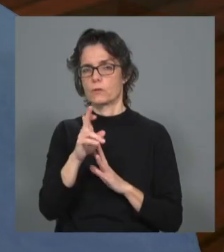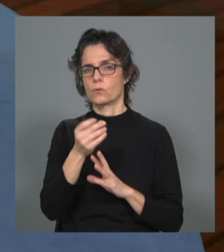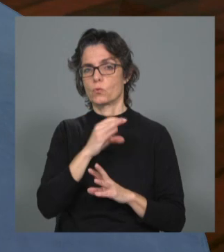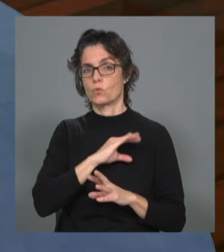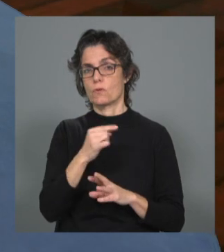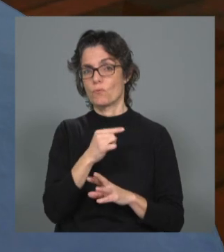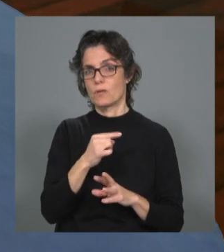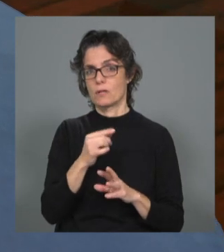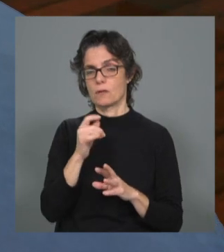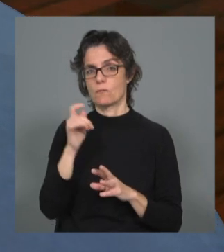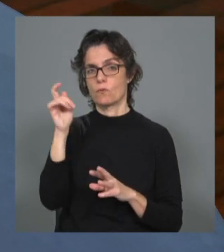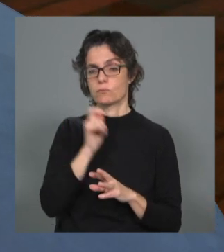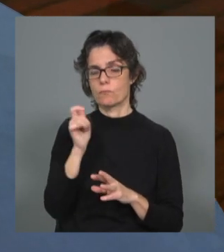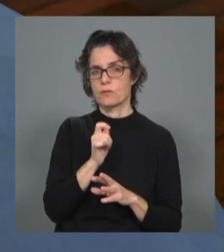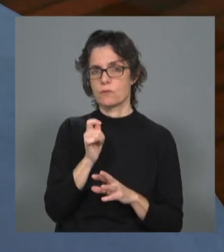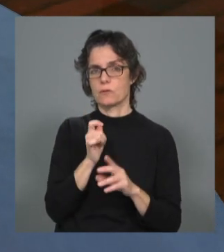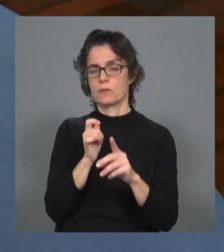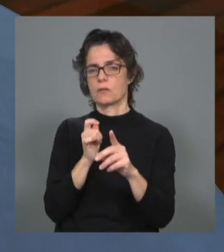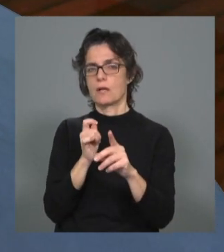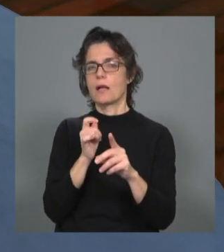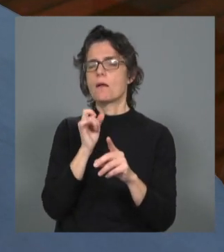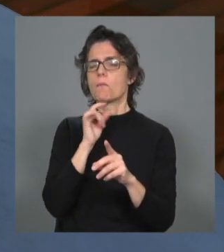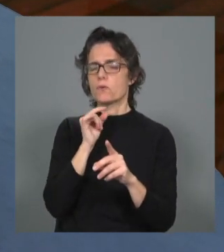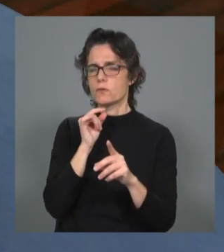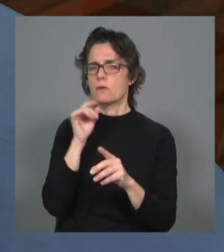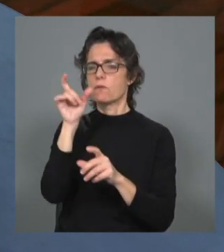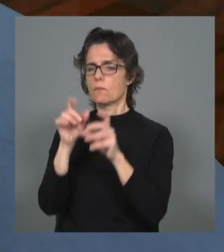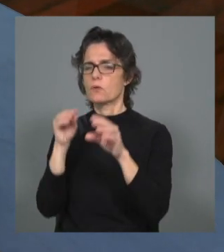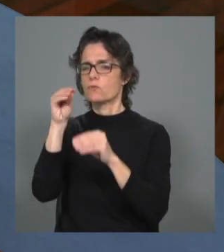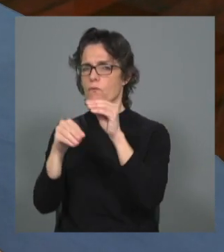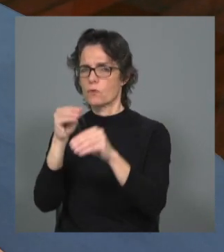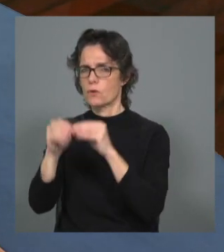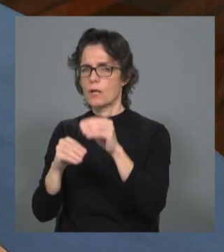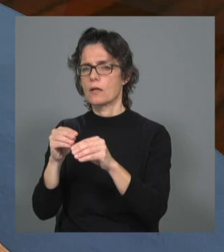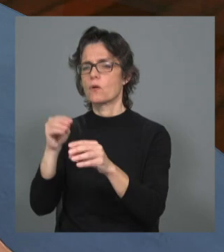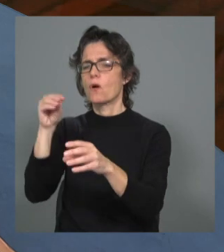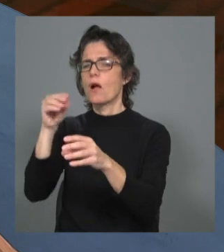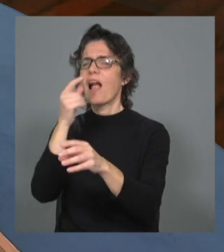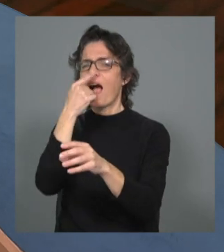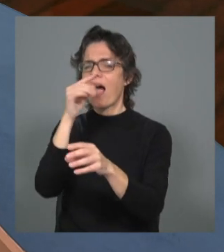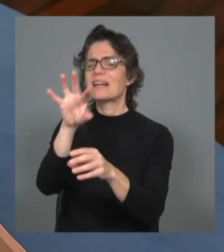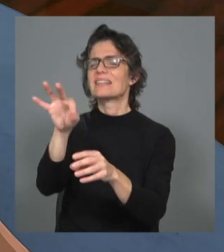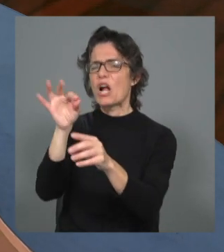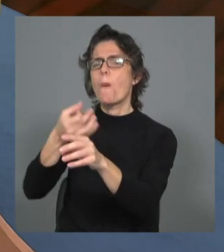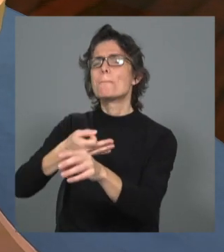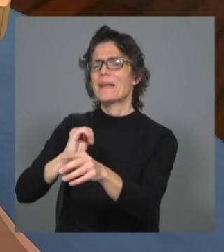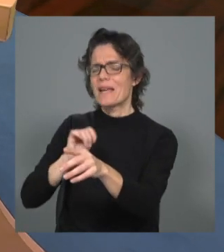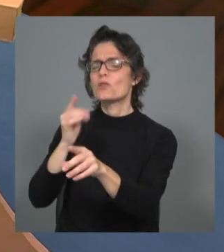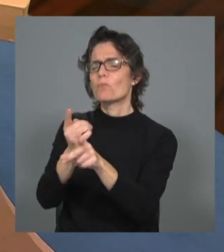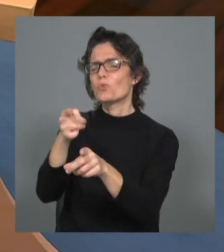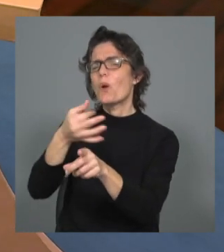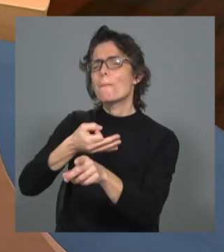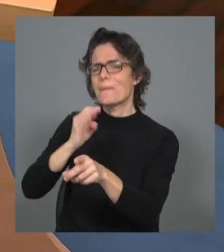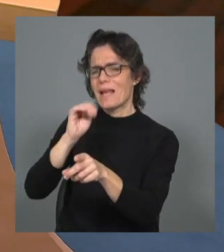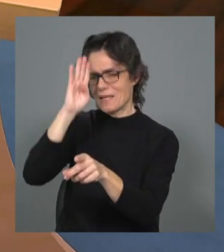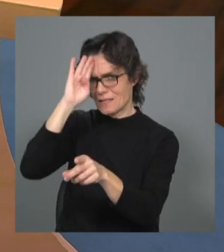poderá ter havido algum eleitorado que votou útil no PS, porque, pelo menos com o PS, já se conhecia que esses